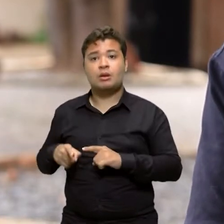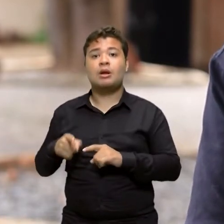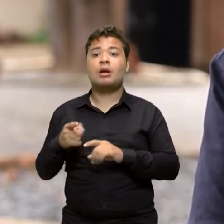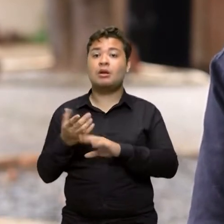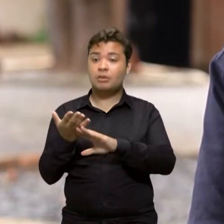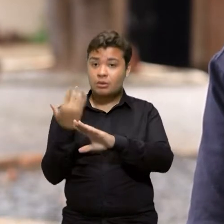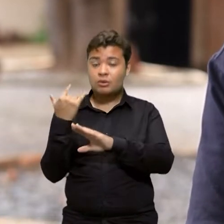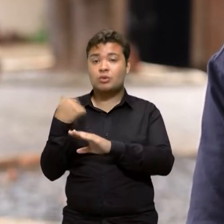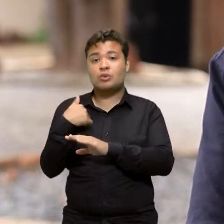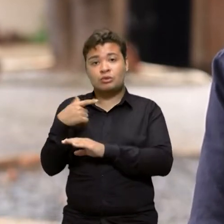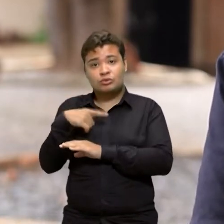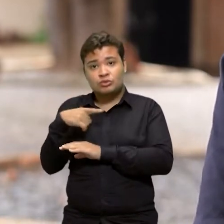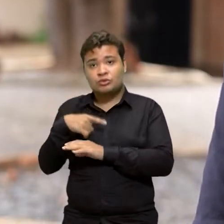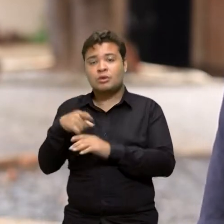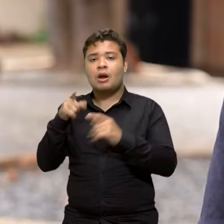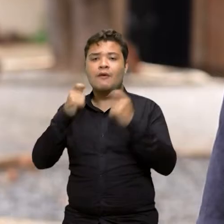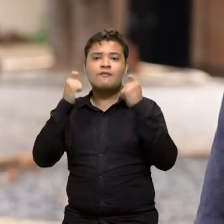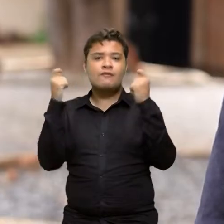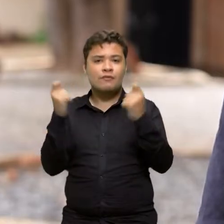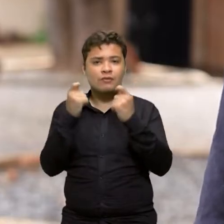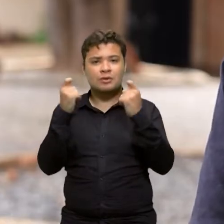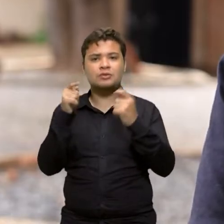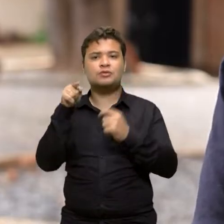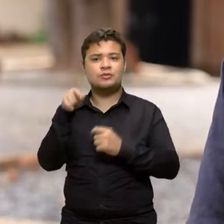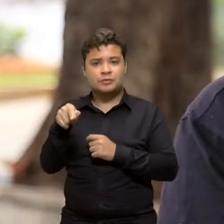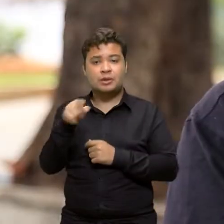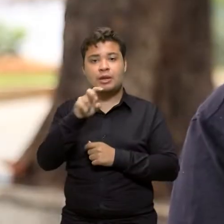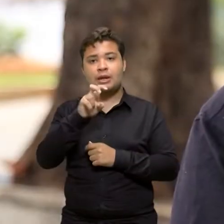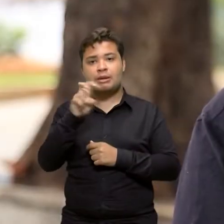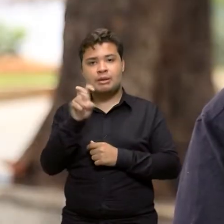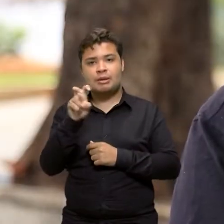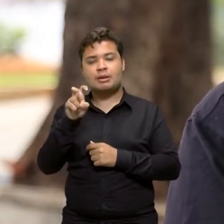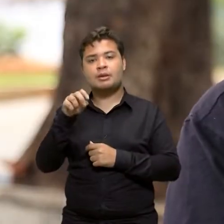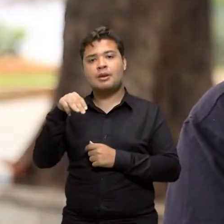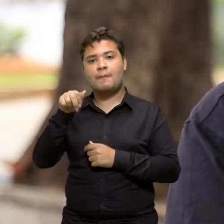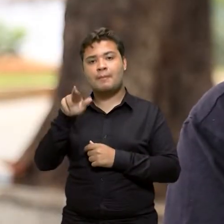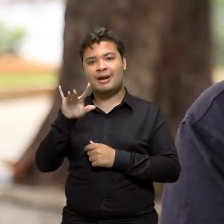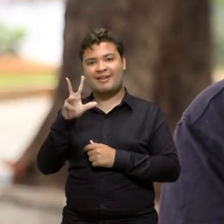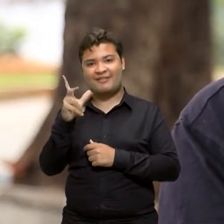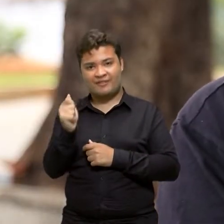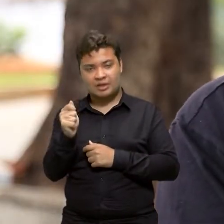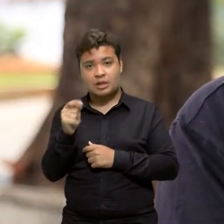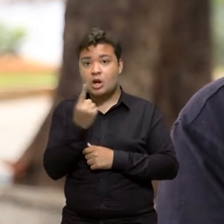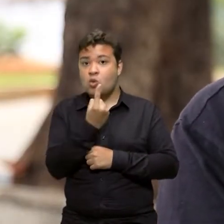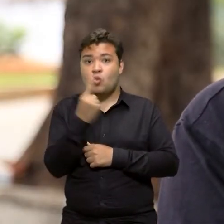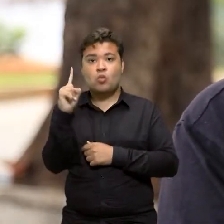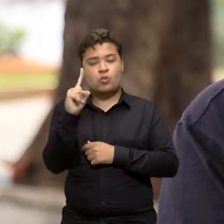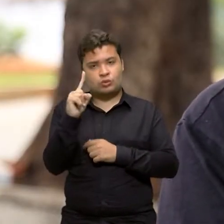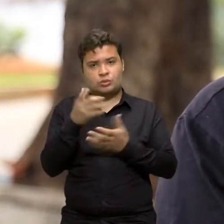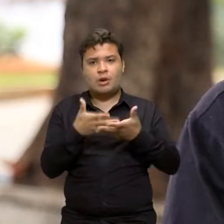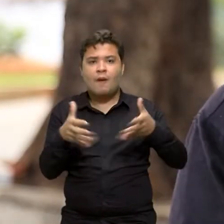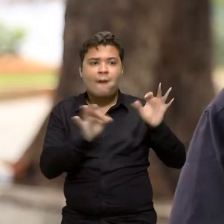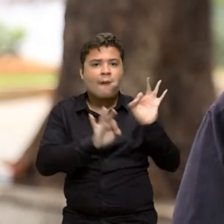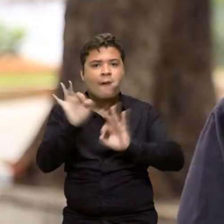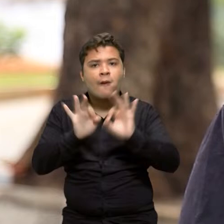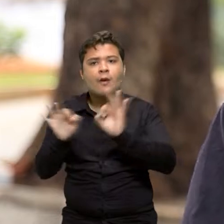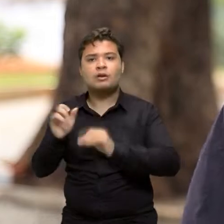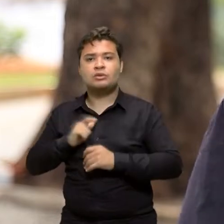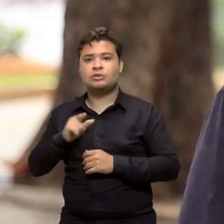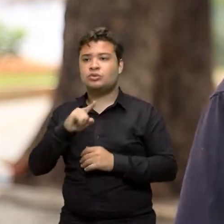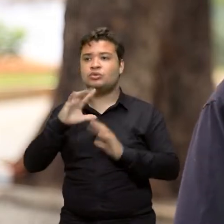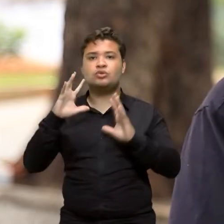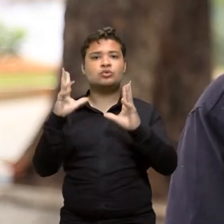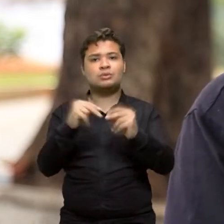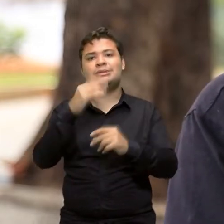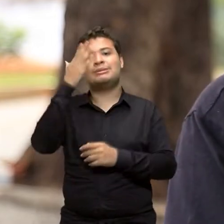evento chamado Quinta Maravilha. Era a primeira edição dele e a gente ia fazer uma série de edições durante esse ano. Então foi o último evento que a gente organizou e durante o evento todo